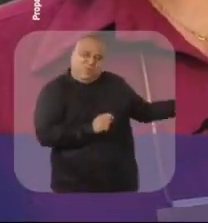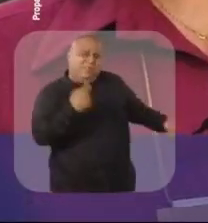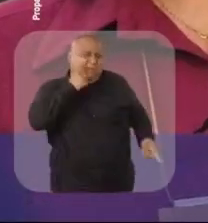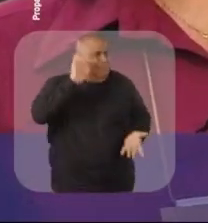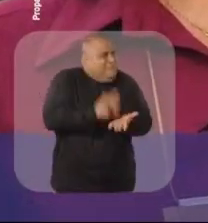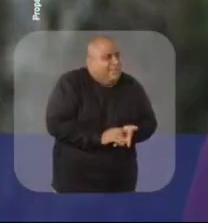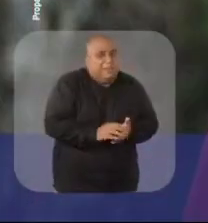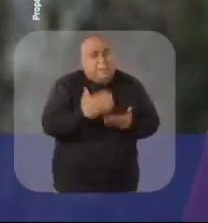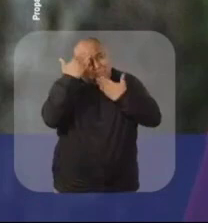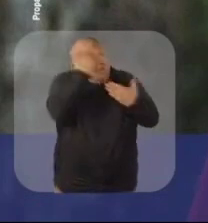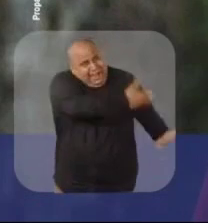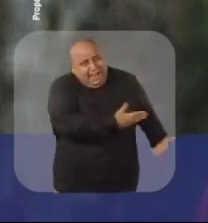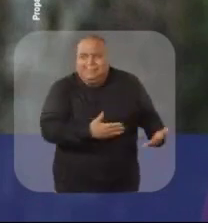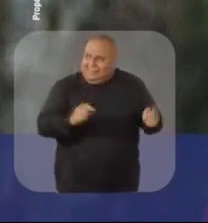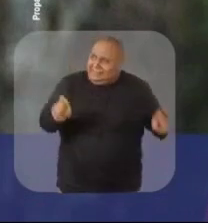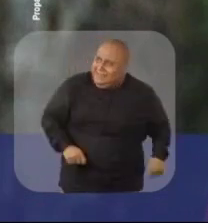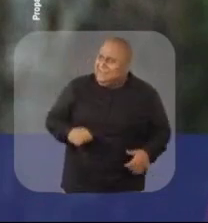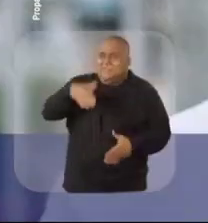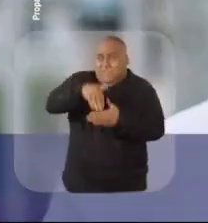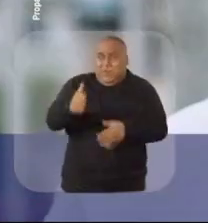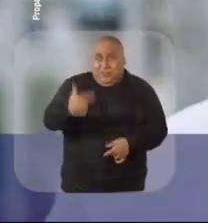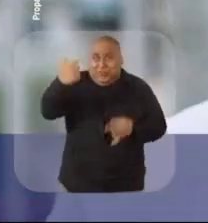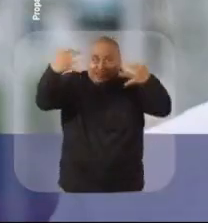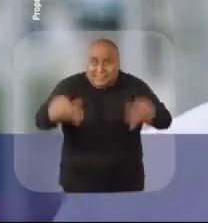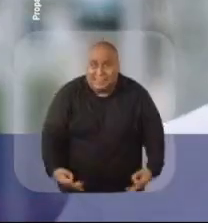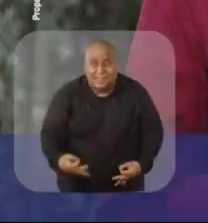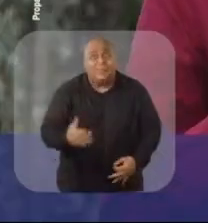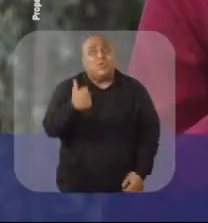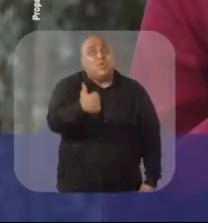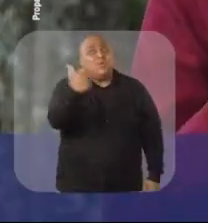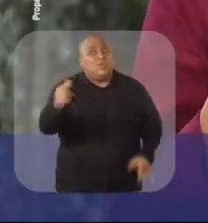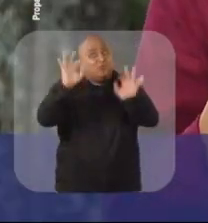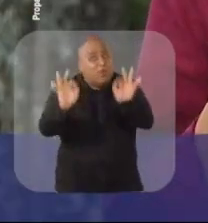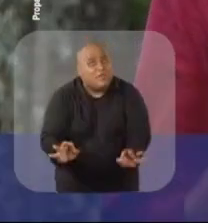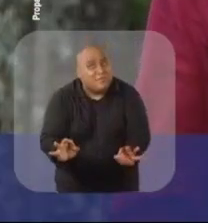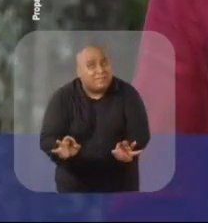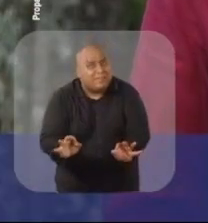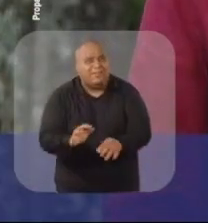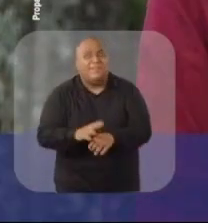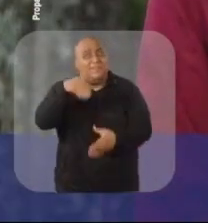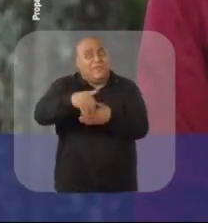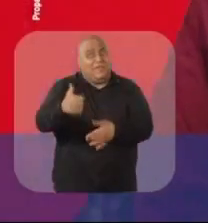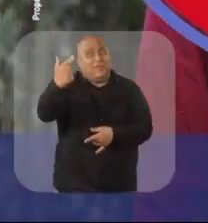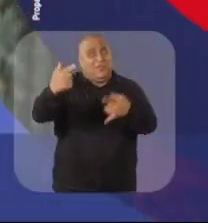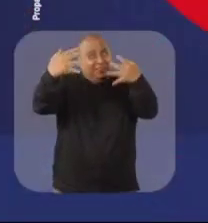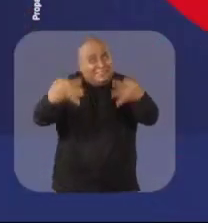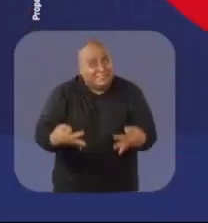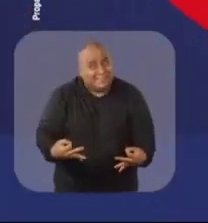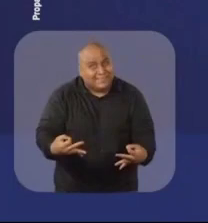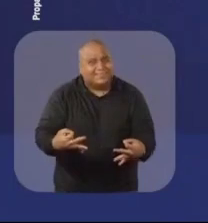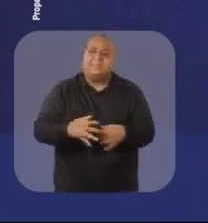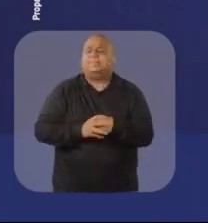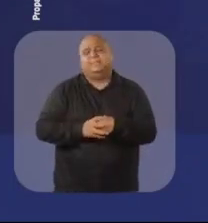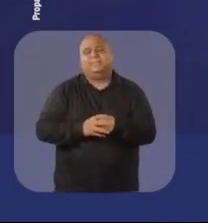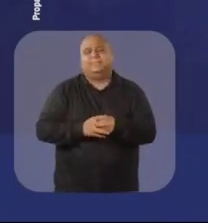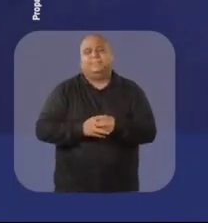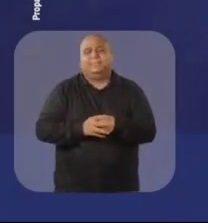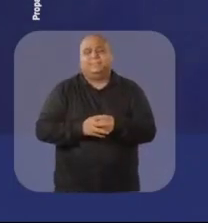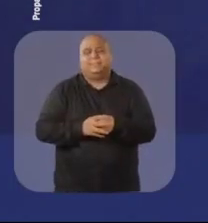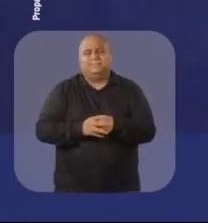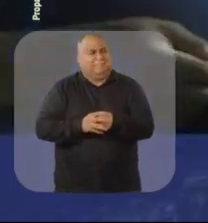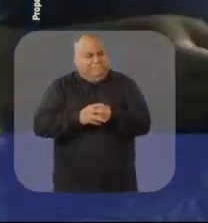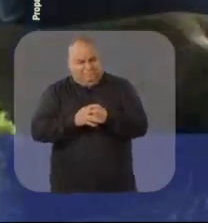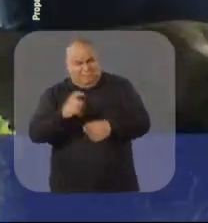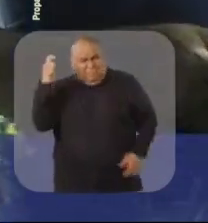Tamo junto, Marta. Muito obrigada. Vote 12. 1, 2, confirma. 1, 2, confirma.